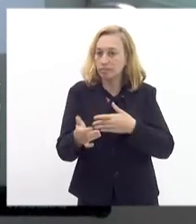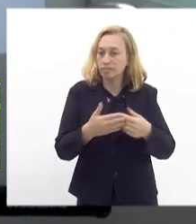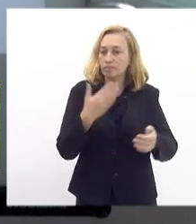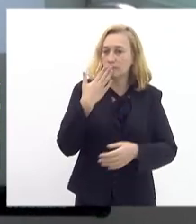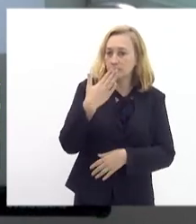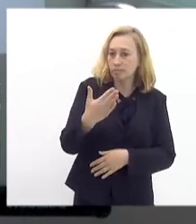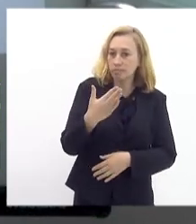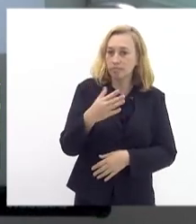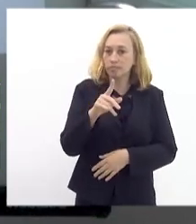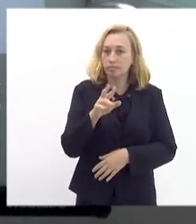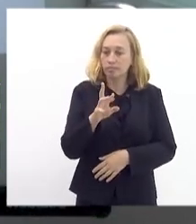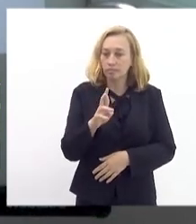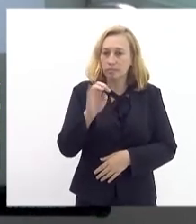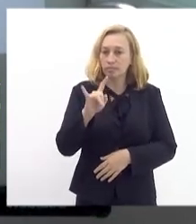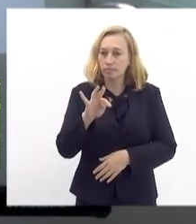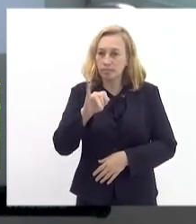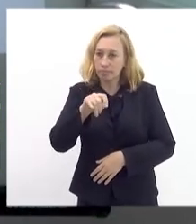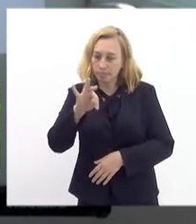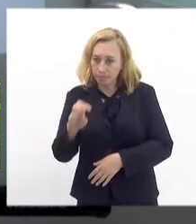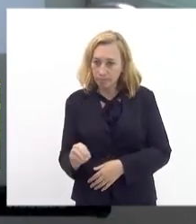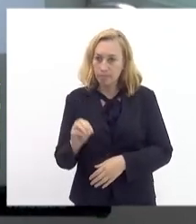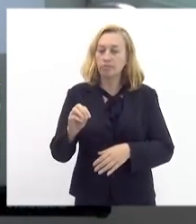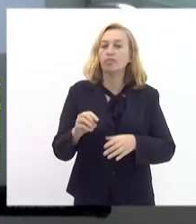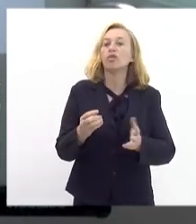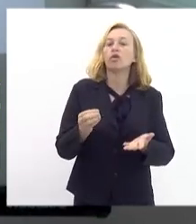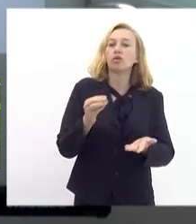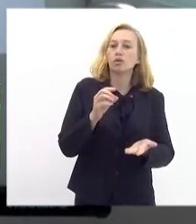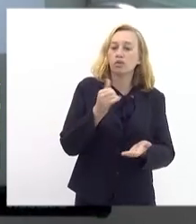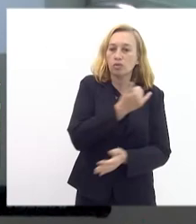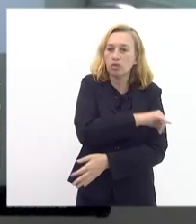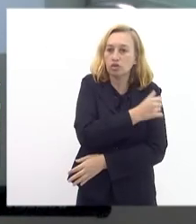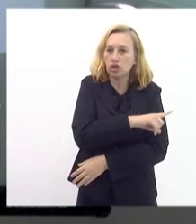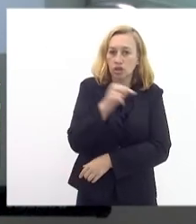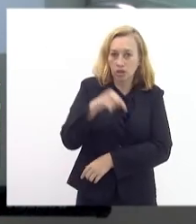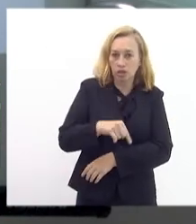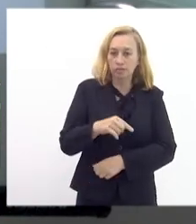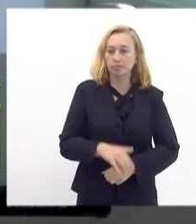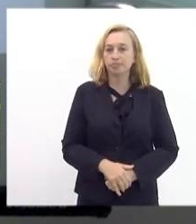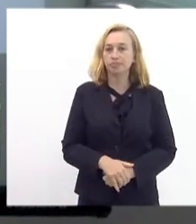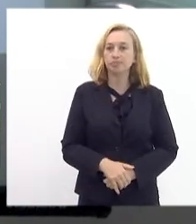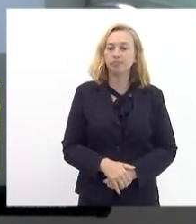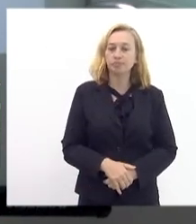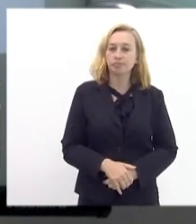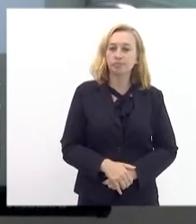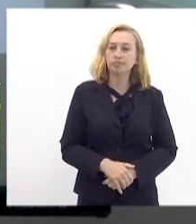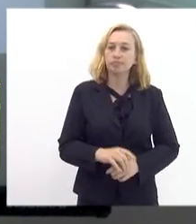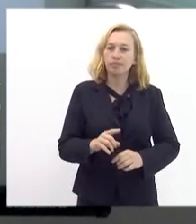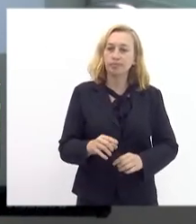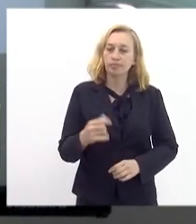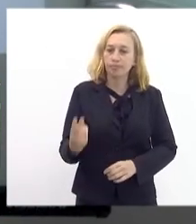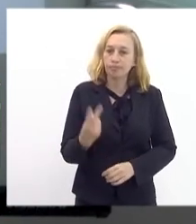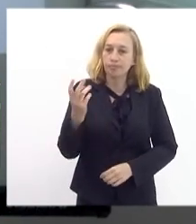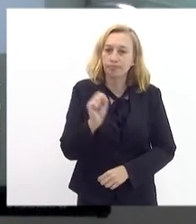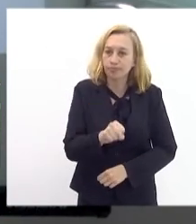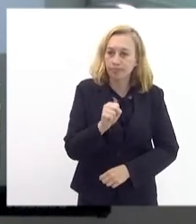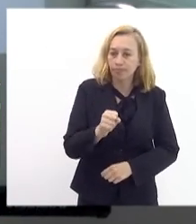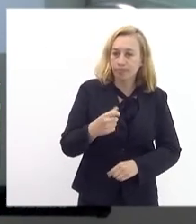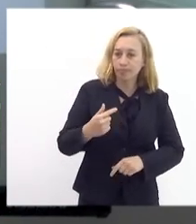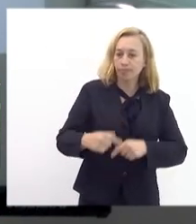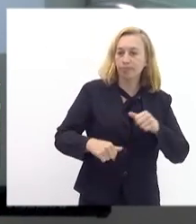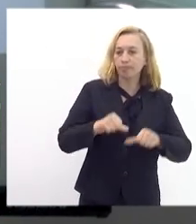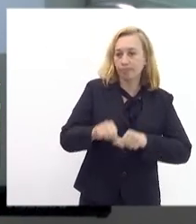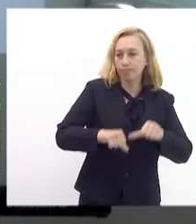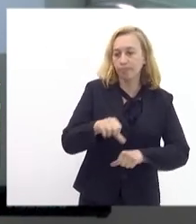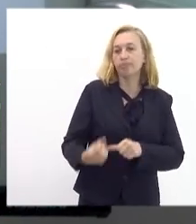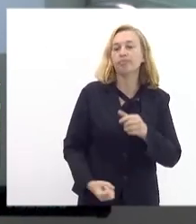o Rio de Janeiro ele ele A conexão aqui no Rio de Janeiro ele é beneficiado sim pela geração de energia